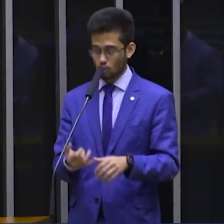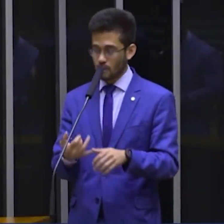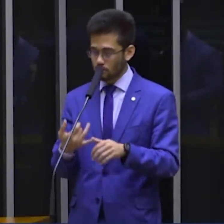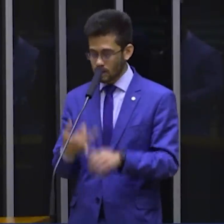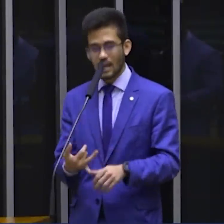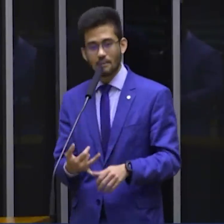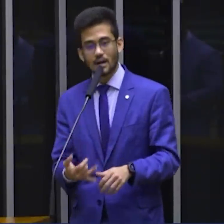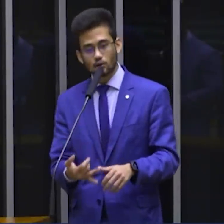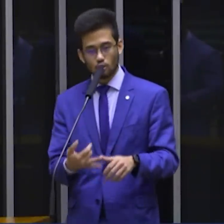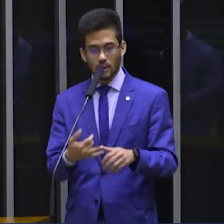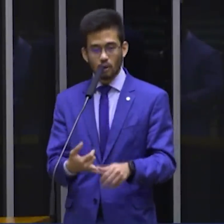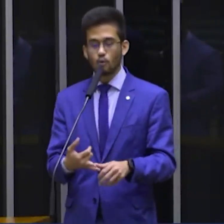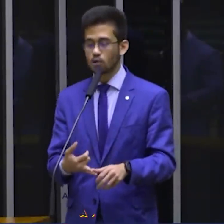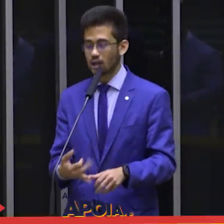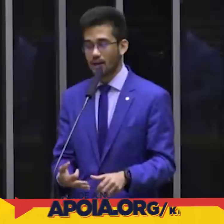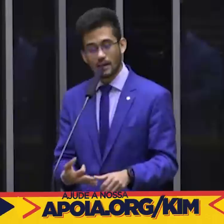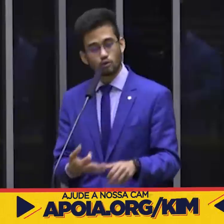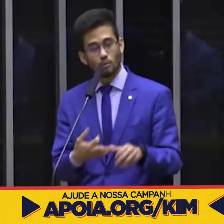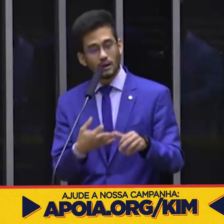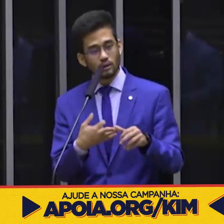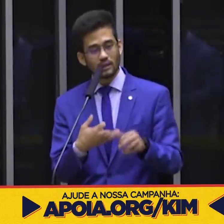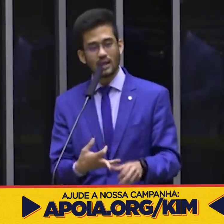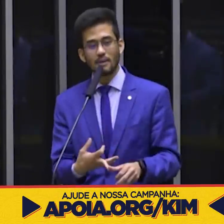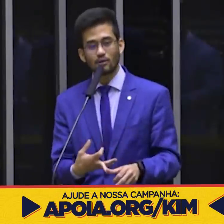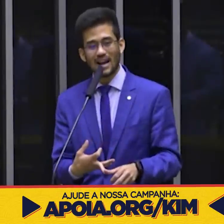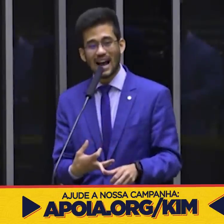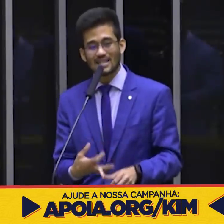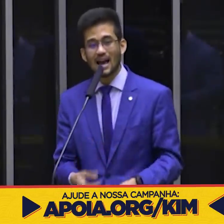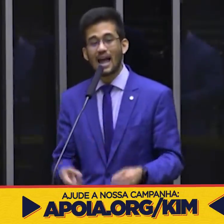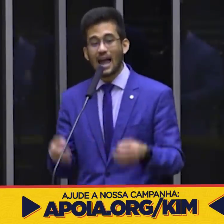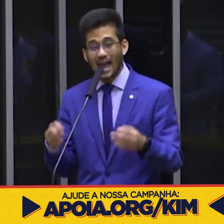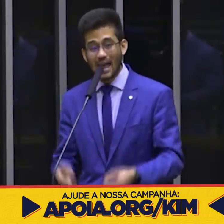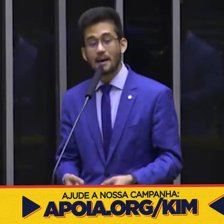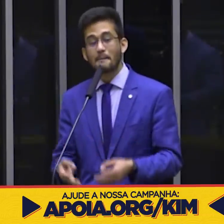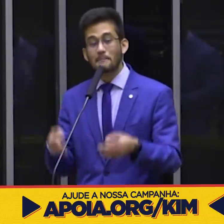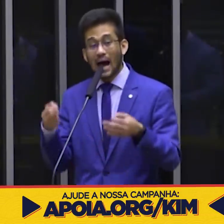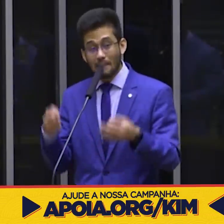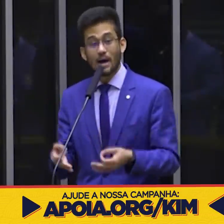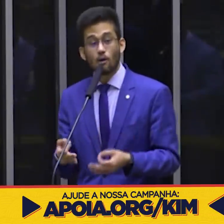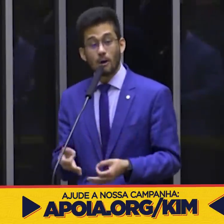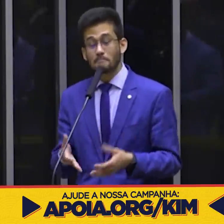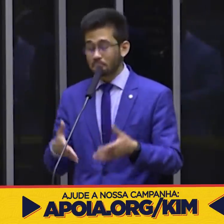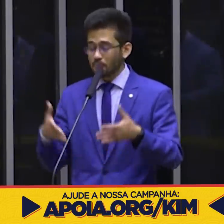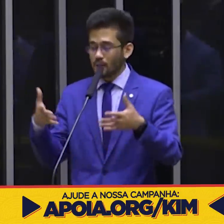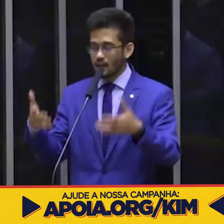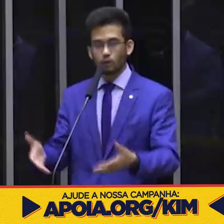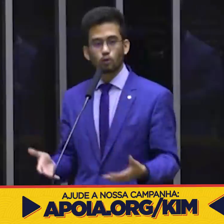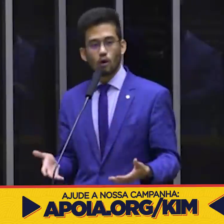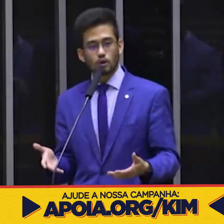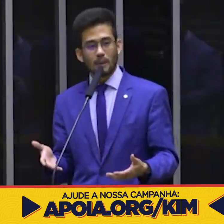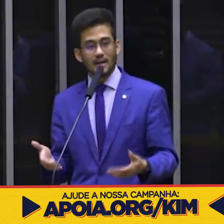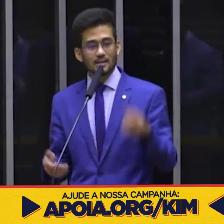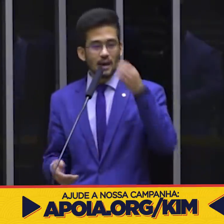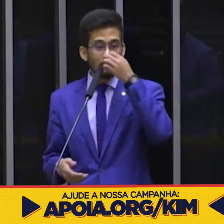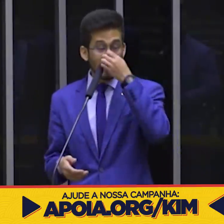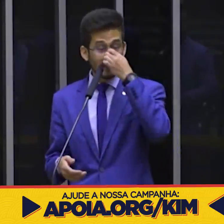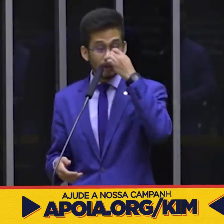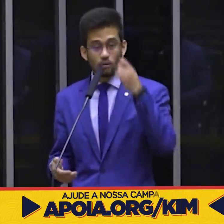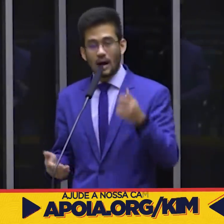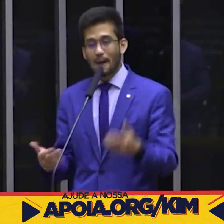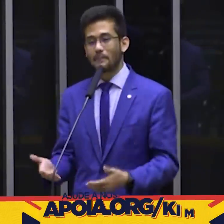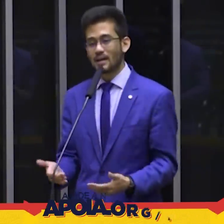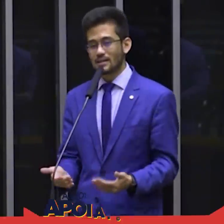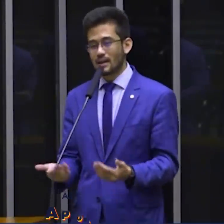indústria que somando cinema somando a música e que somando entretenimento em casa é maior do nosso país